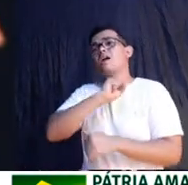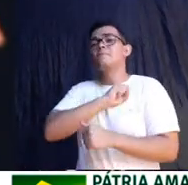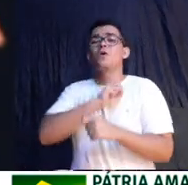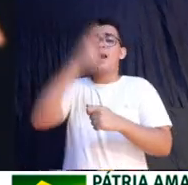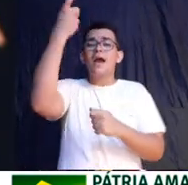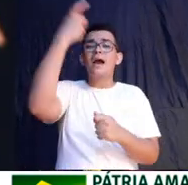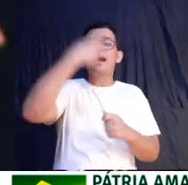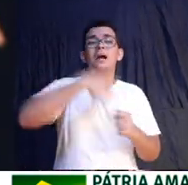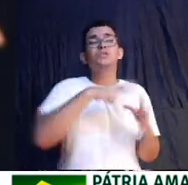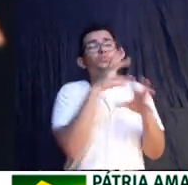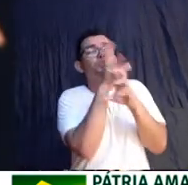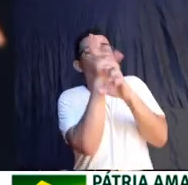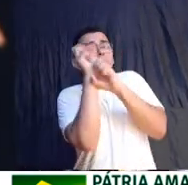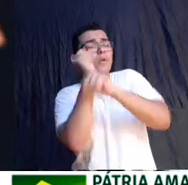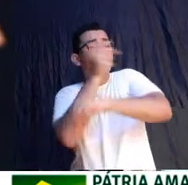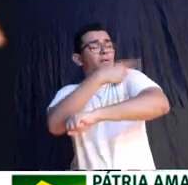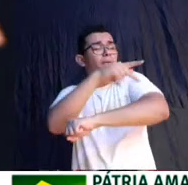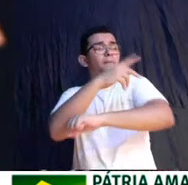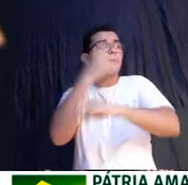pensando.